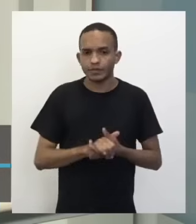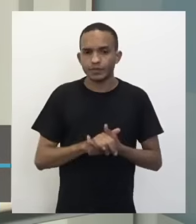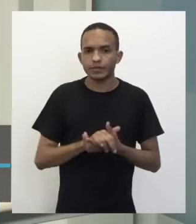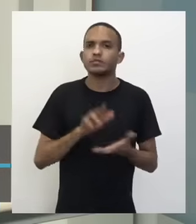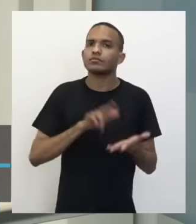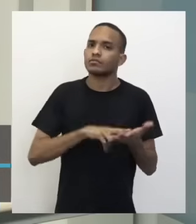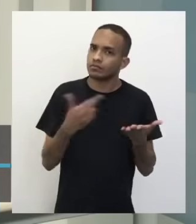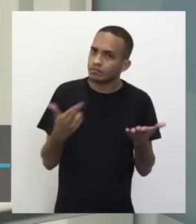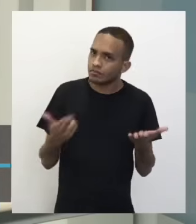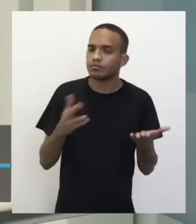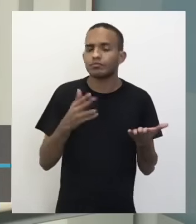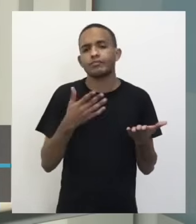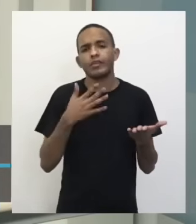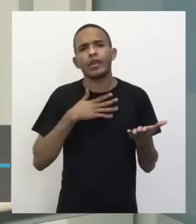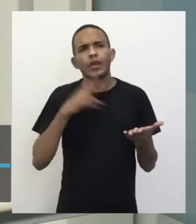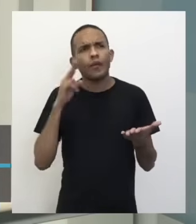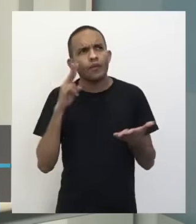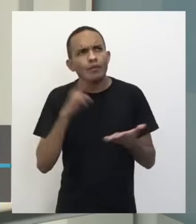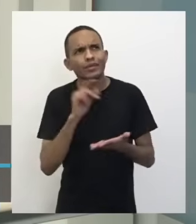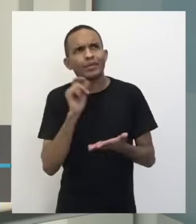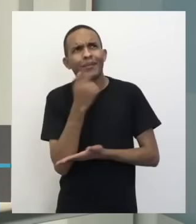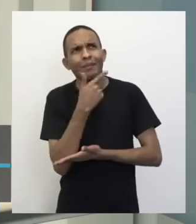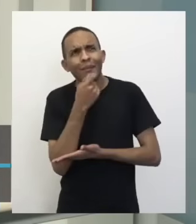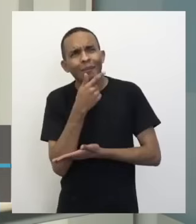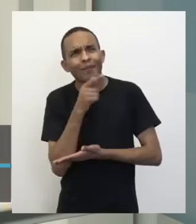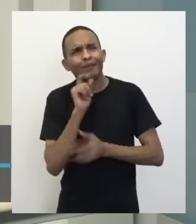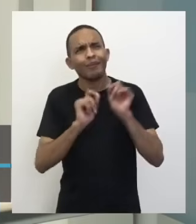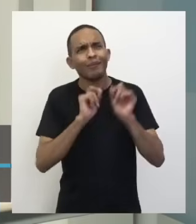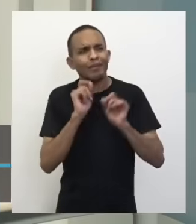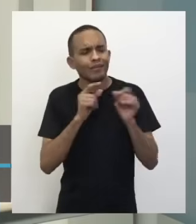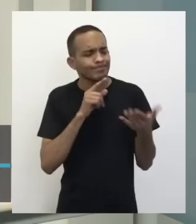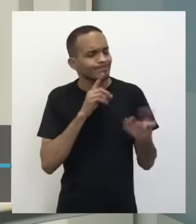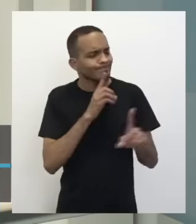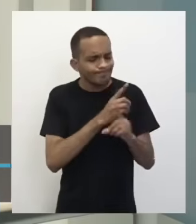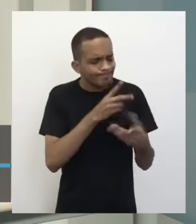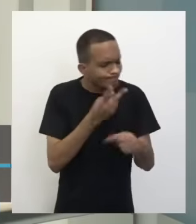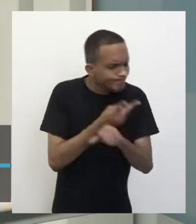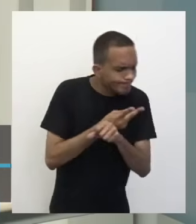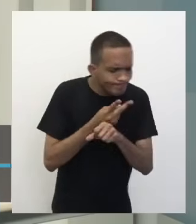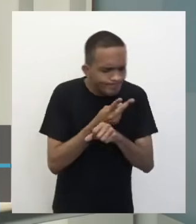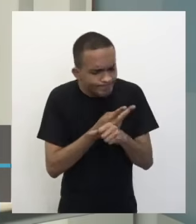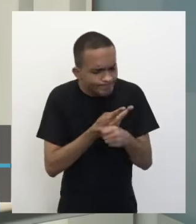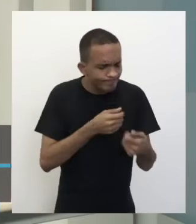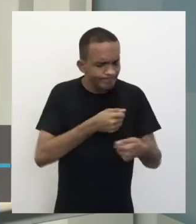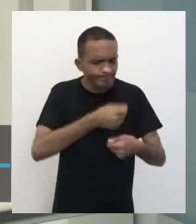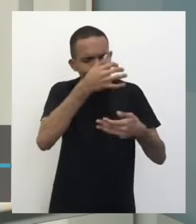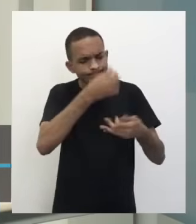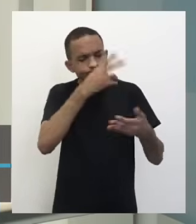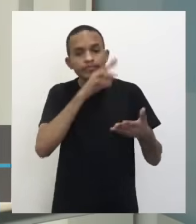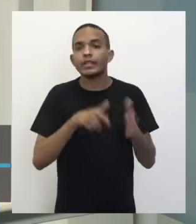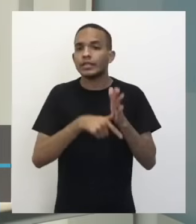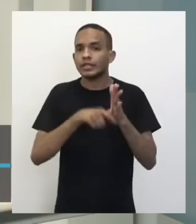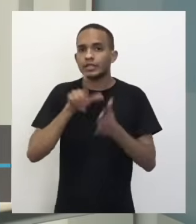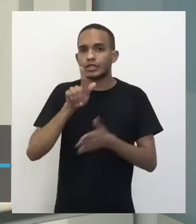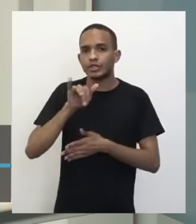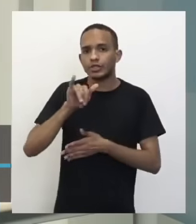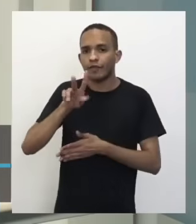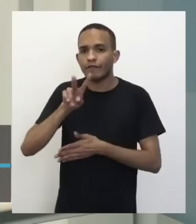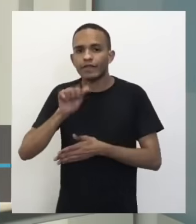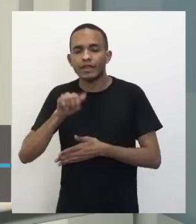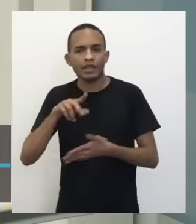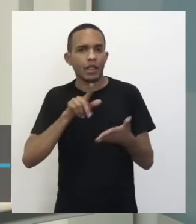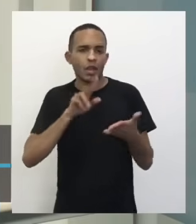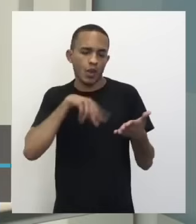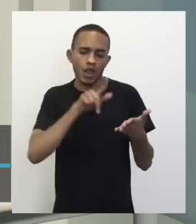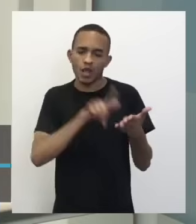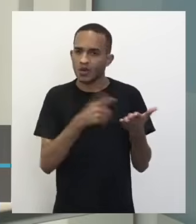Revista. Eu vi um que eu achei engraçado aqui. Antes disso, a Giovana colocou, eu não leio jornal e nem